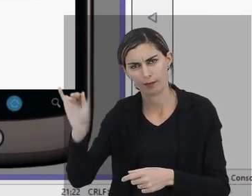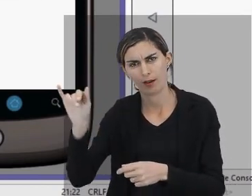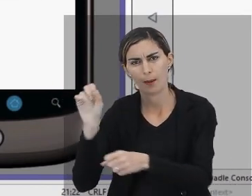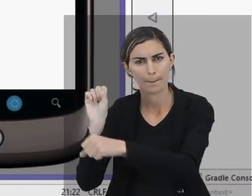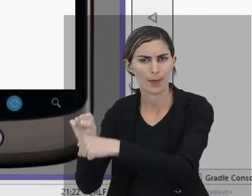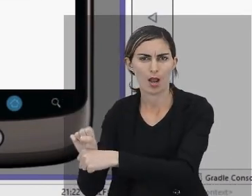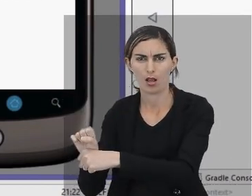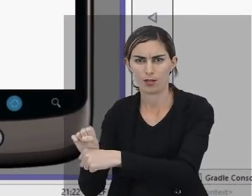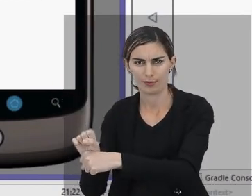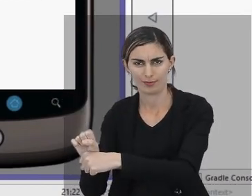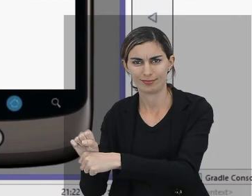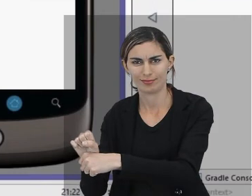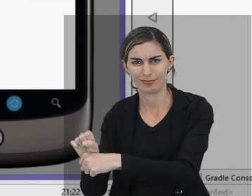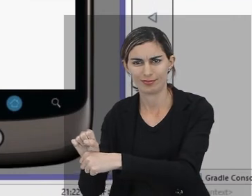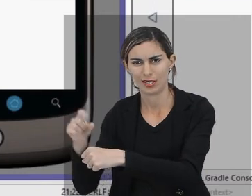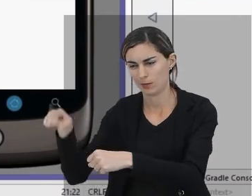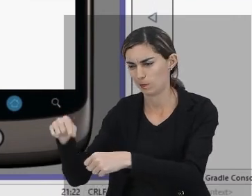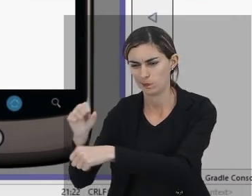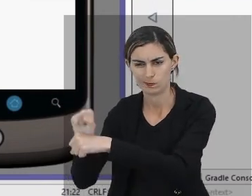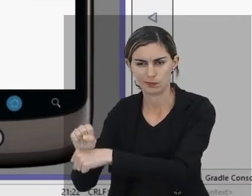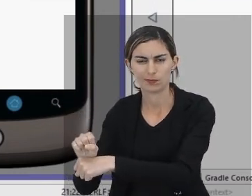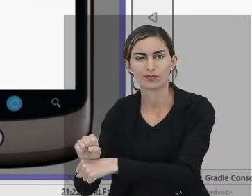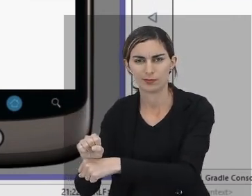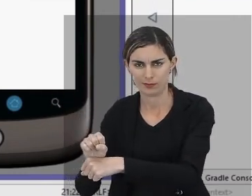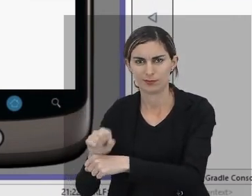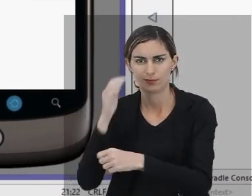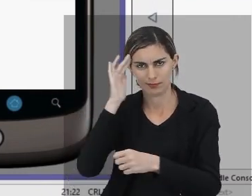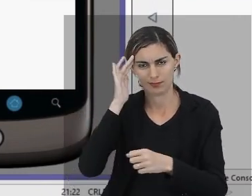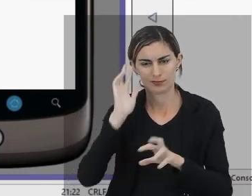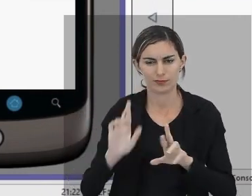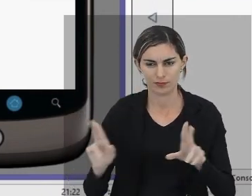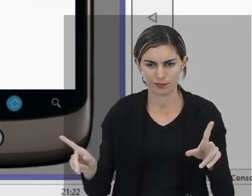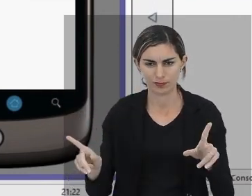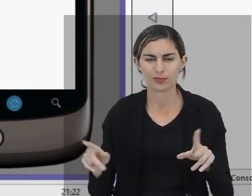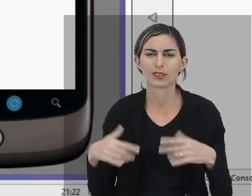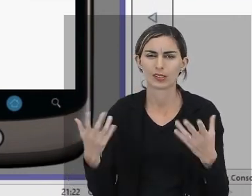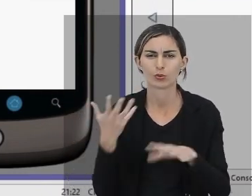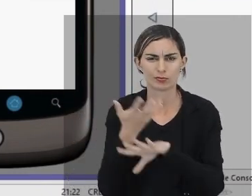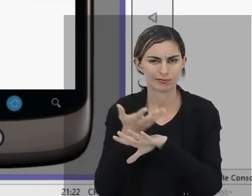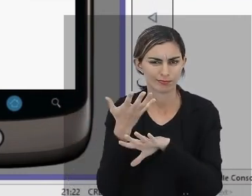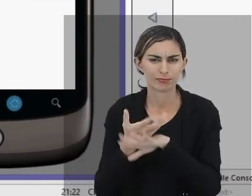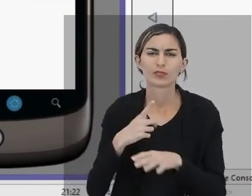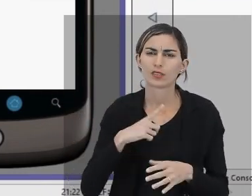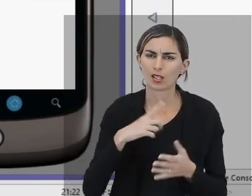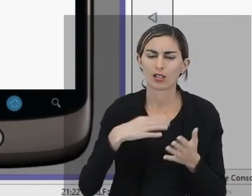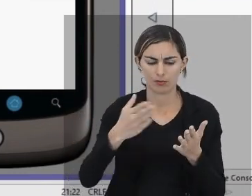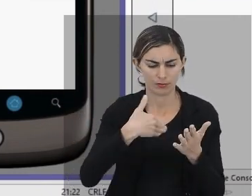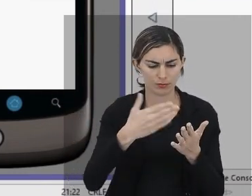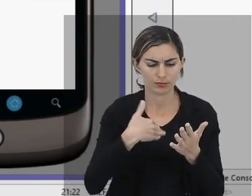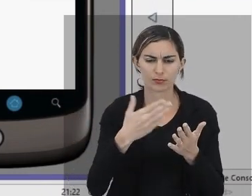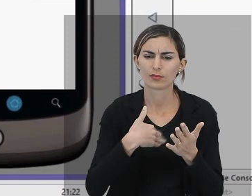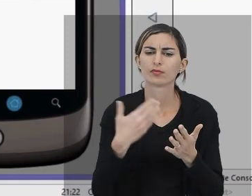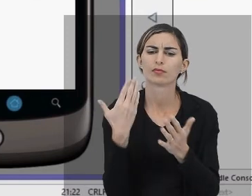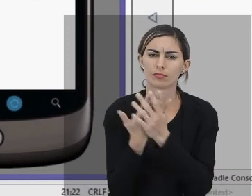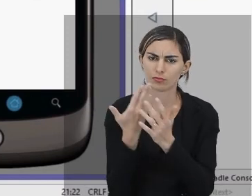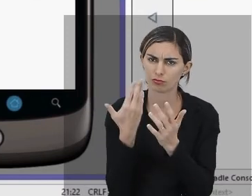interrompe, ele encerra o laço for, certo? Então, todo esse conteúdo ele é visto no caderno de